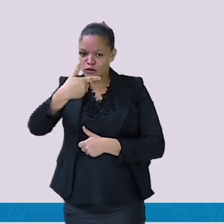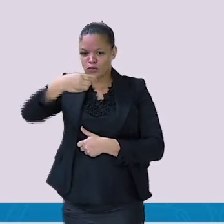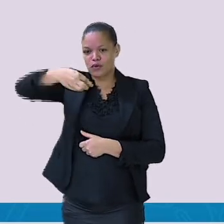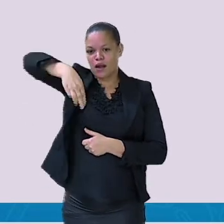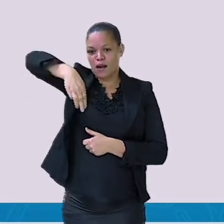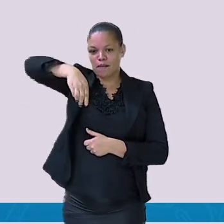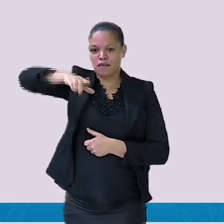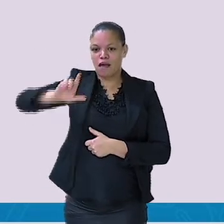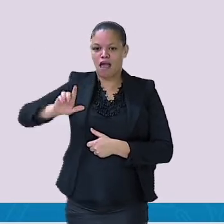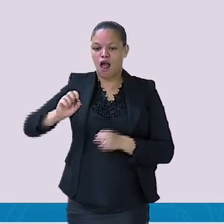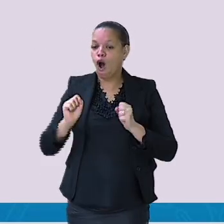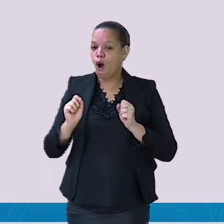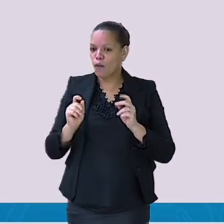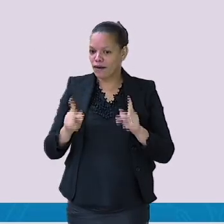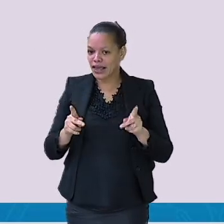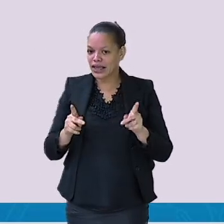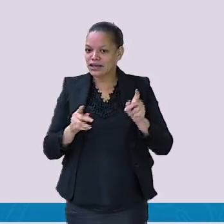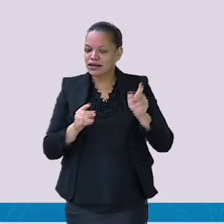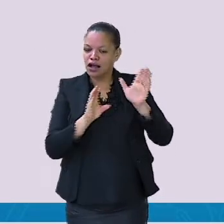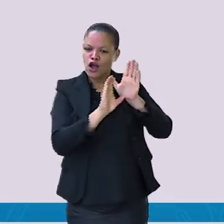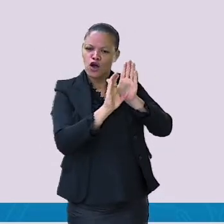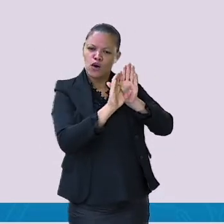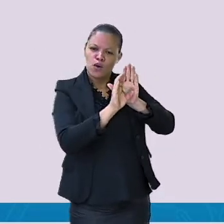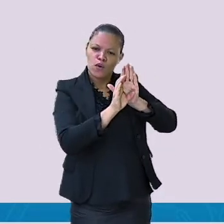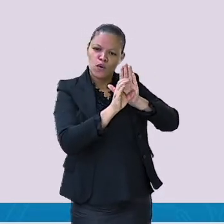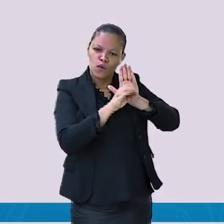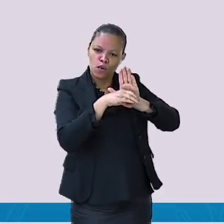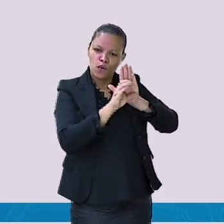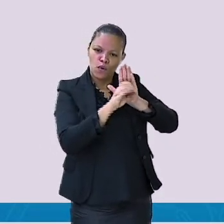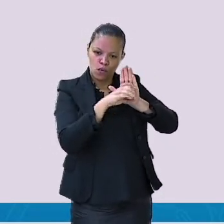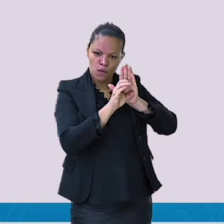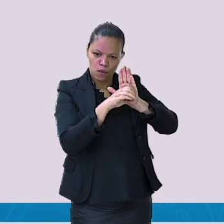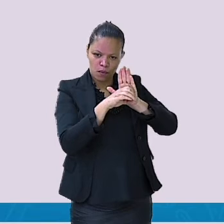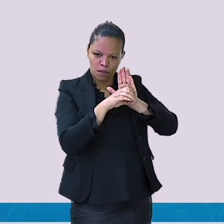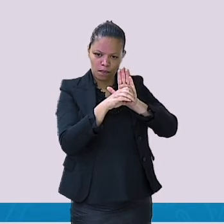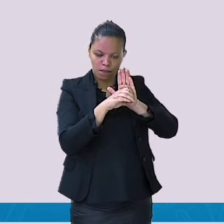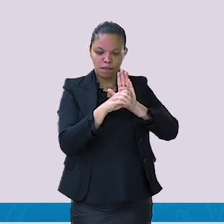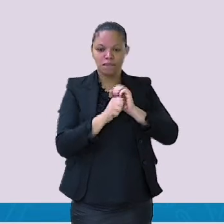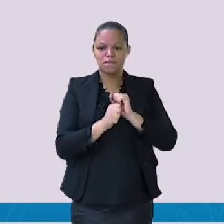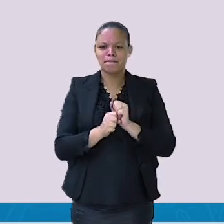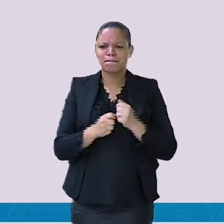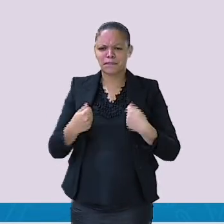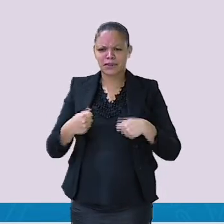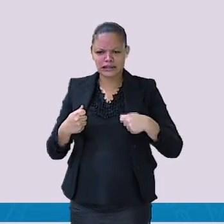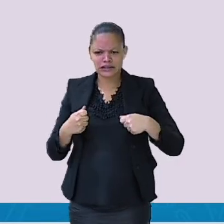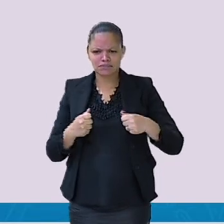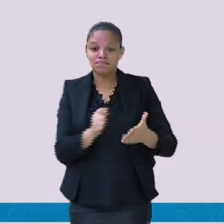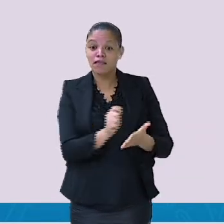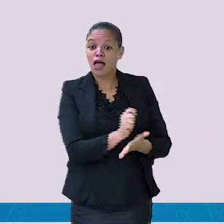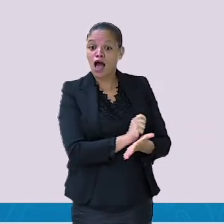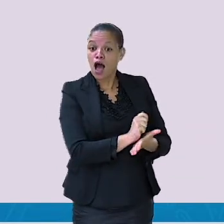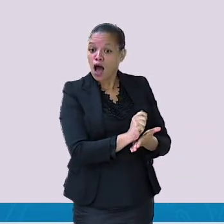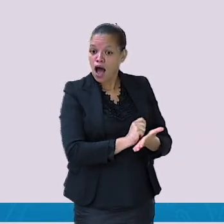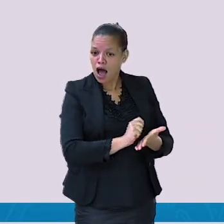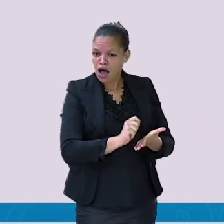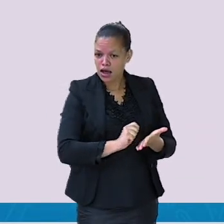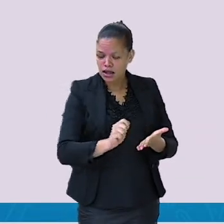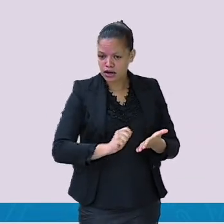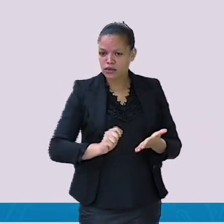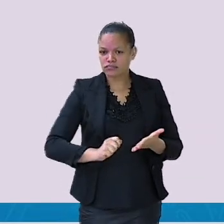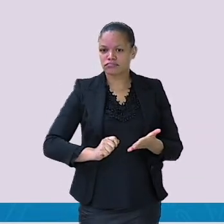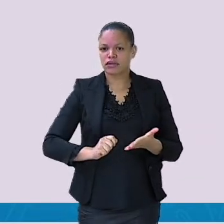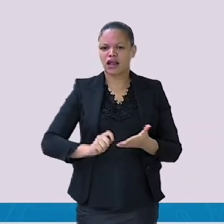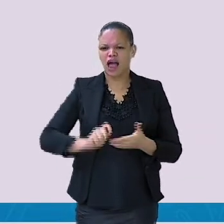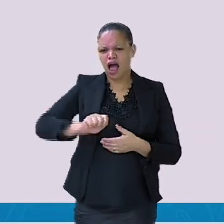ok? Não se esqueçam, para você fixar esse conhecimento, faça anotação dessas nomenclaturas,